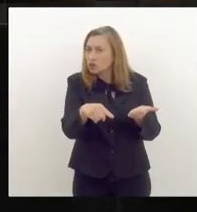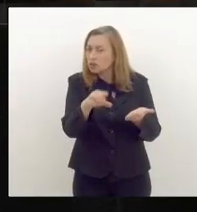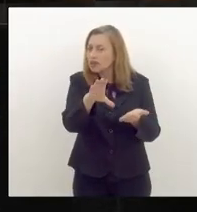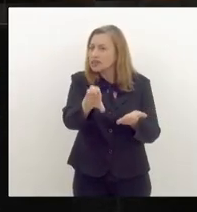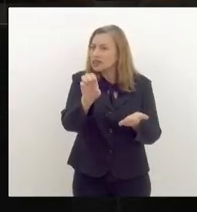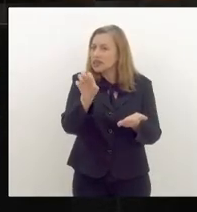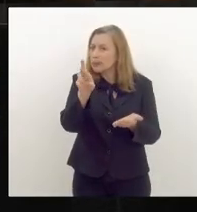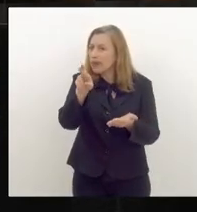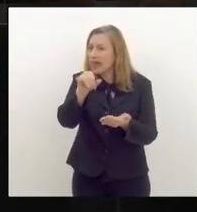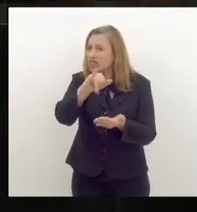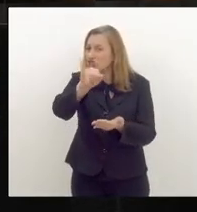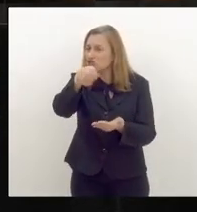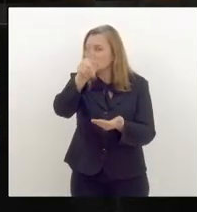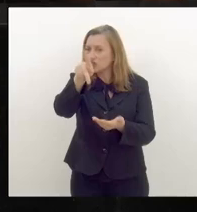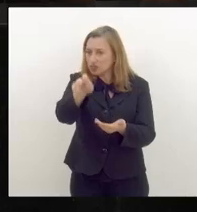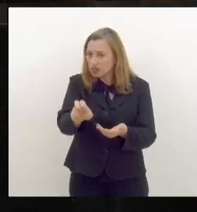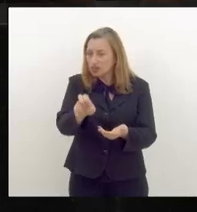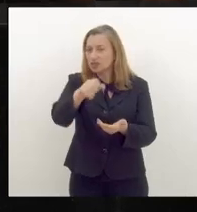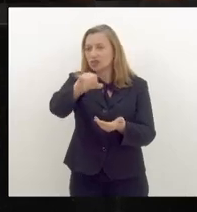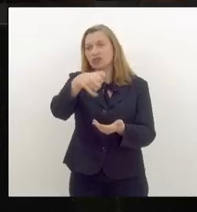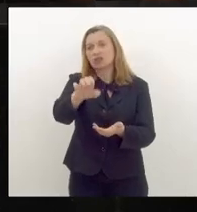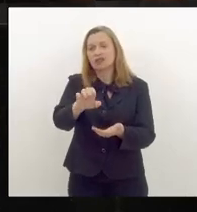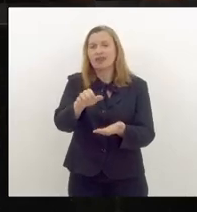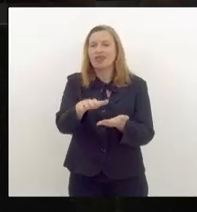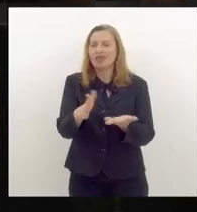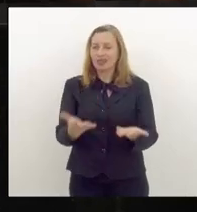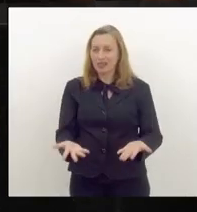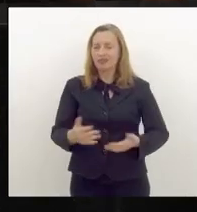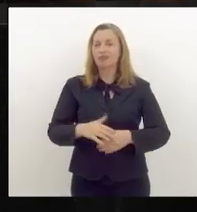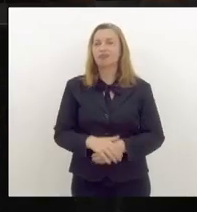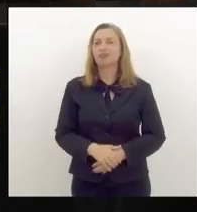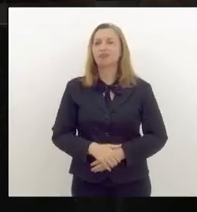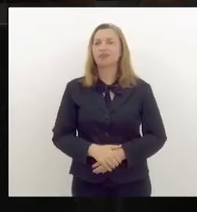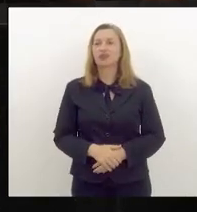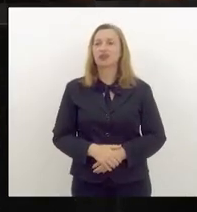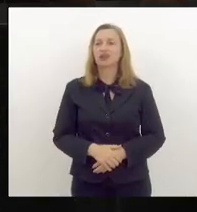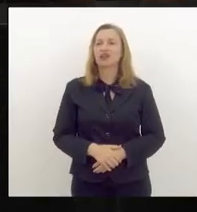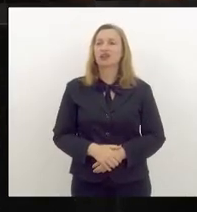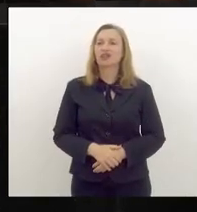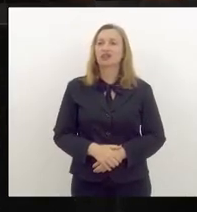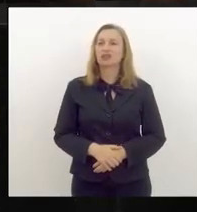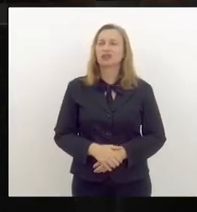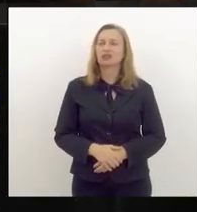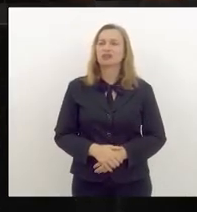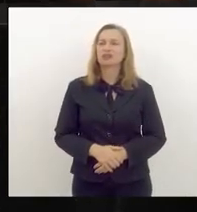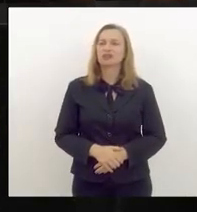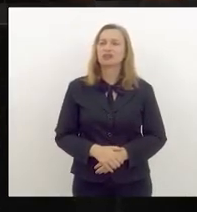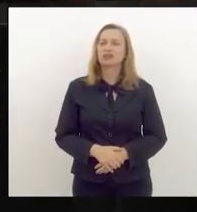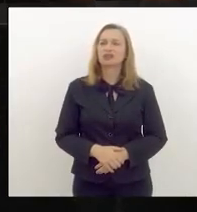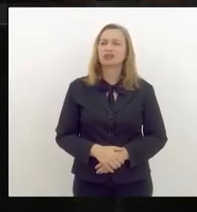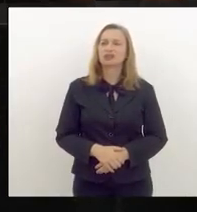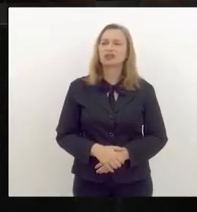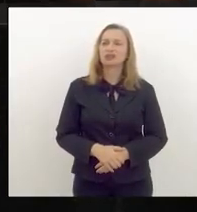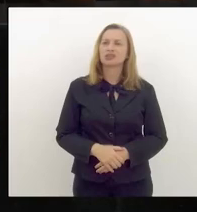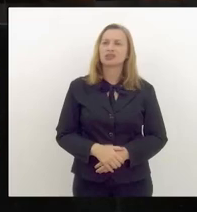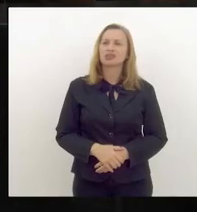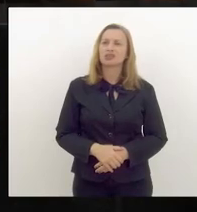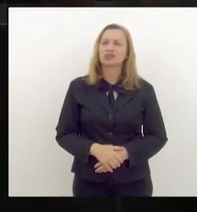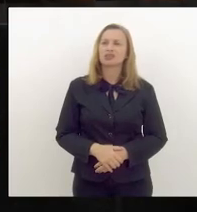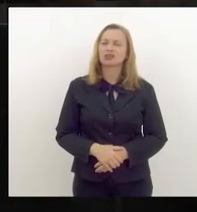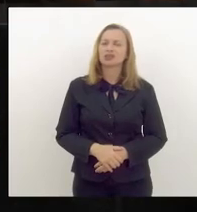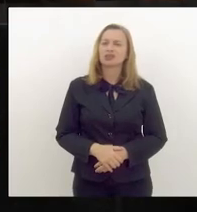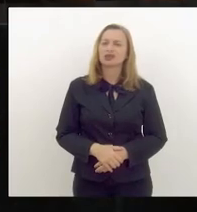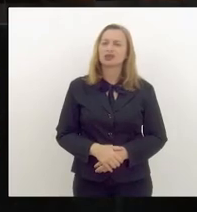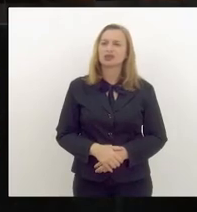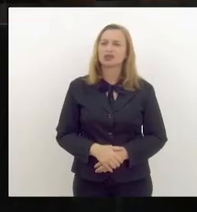ceperj é nada mais nada menos o quê